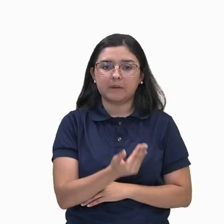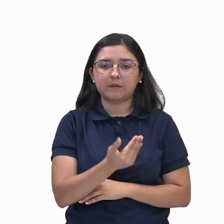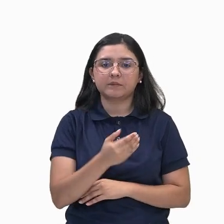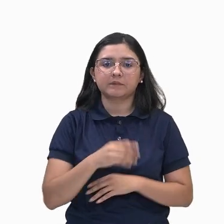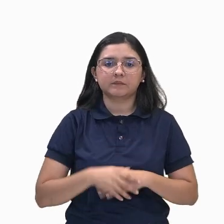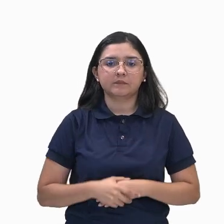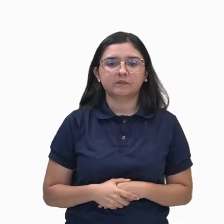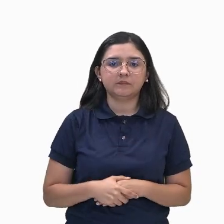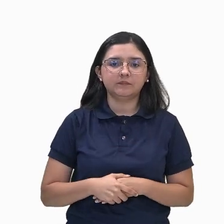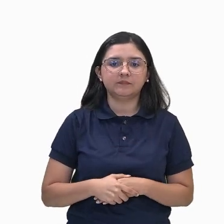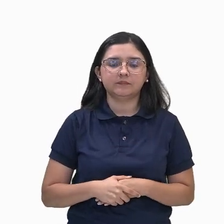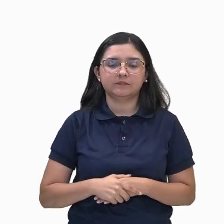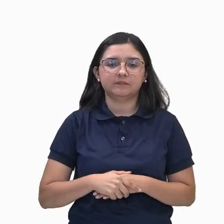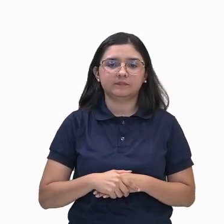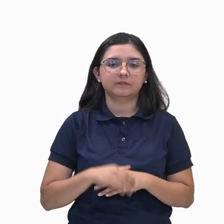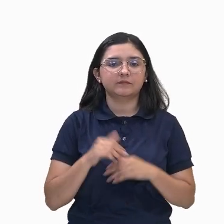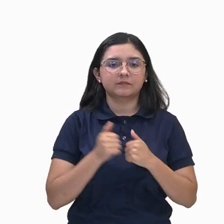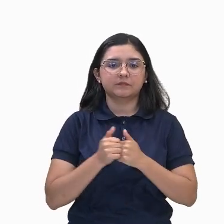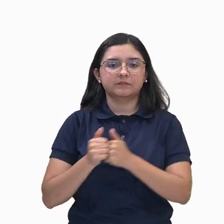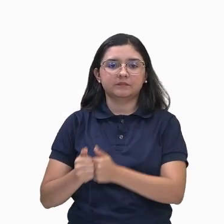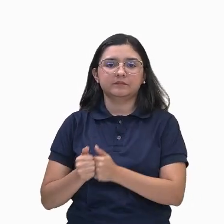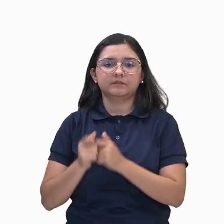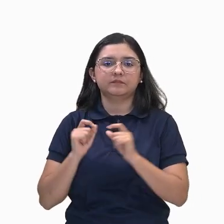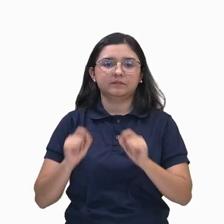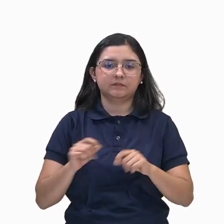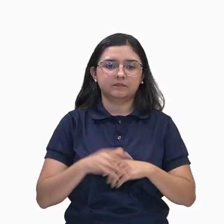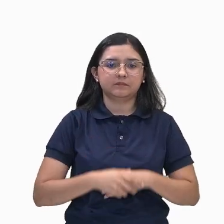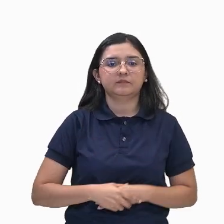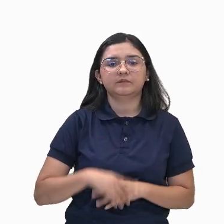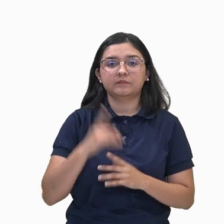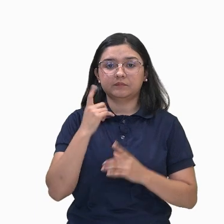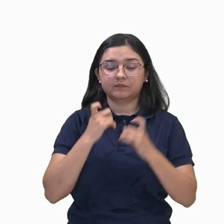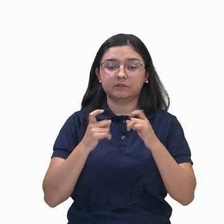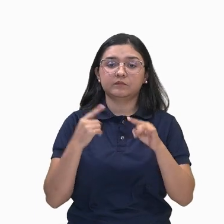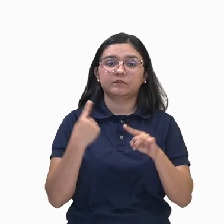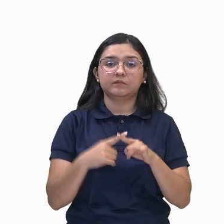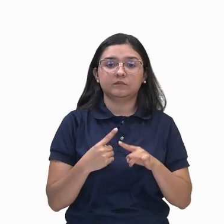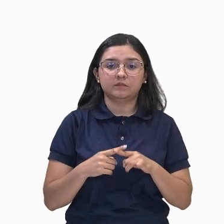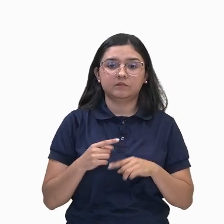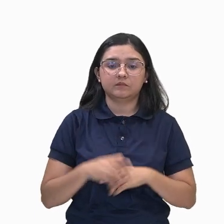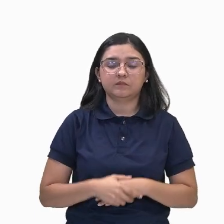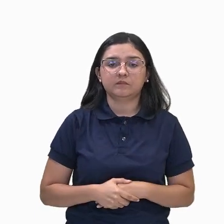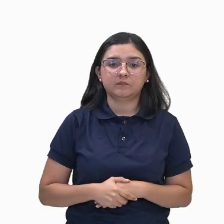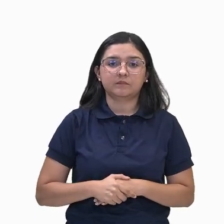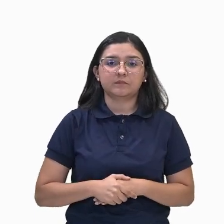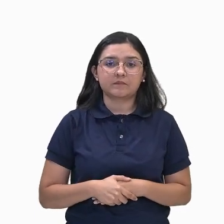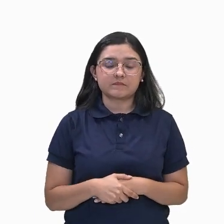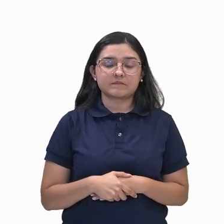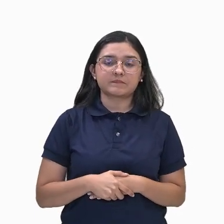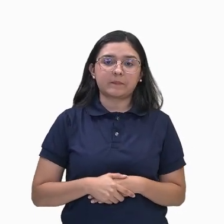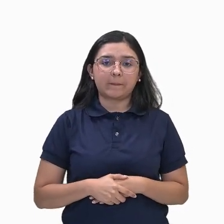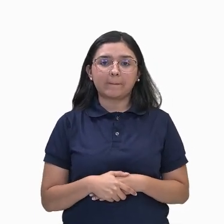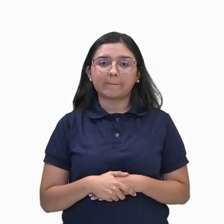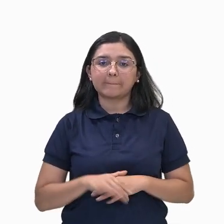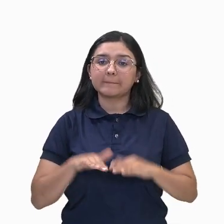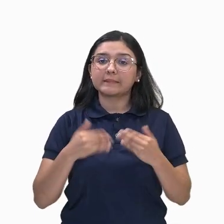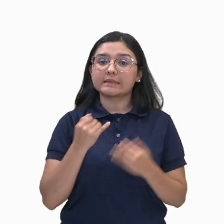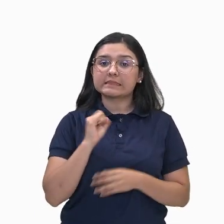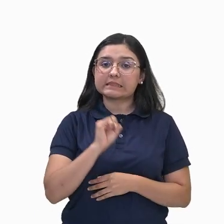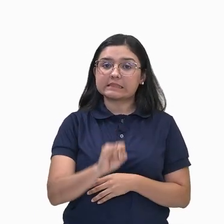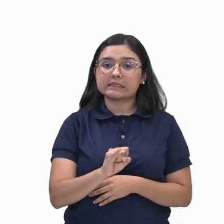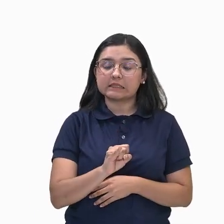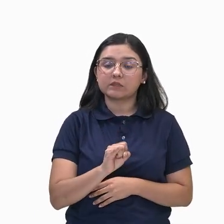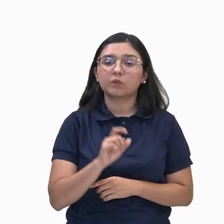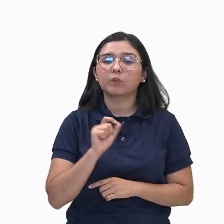o que eu sigo, chorareis, ó pastores, o que eu choro. Ó, porque se ele levar, né,